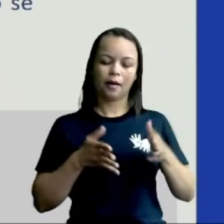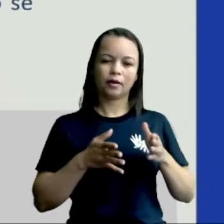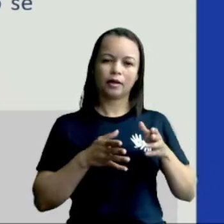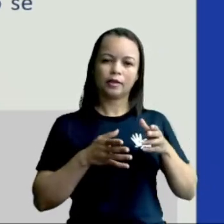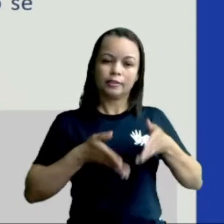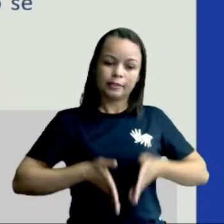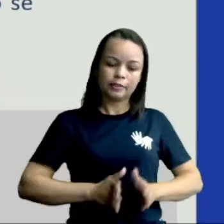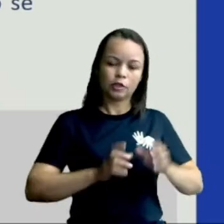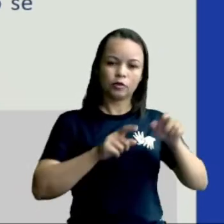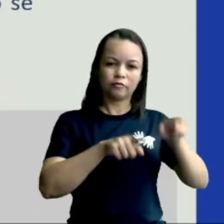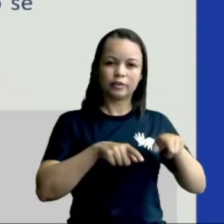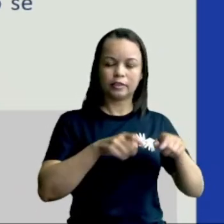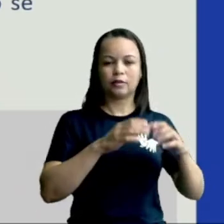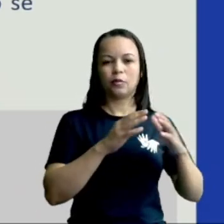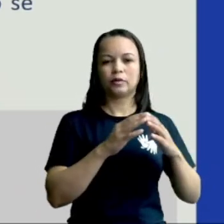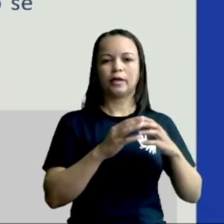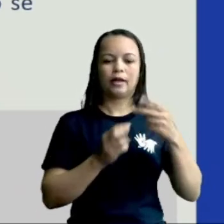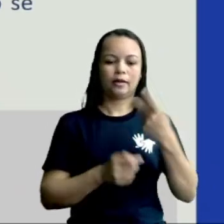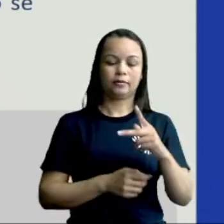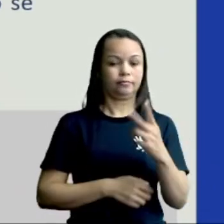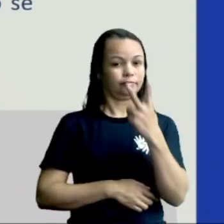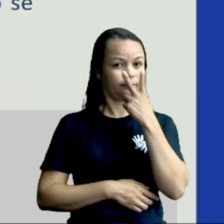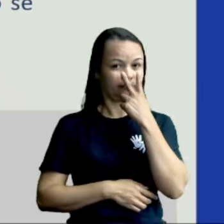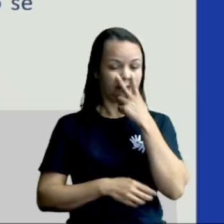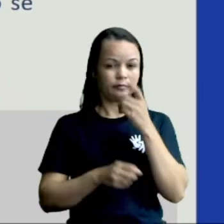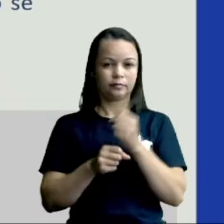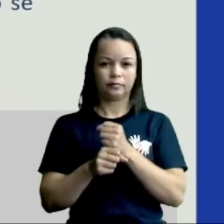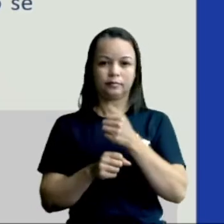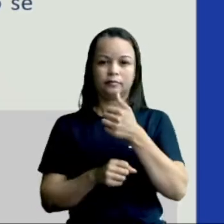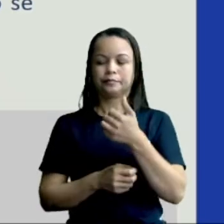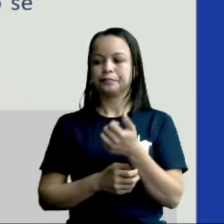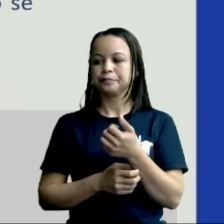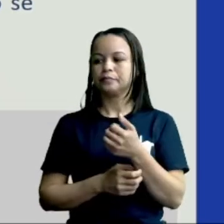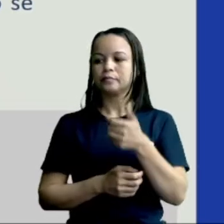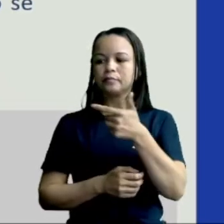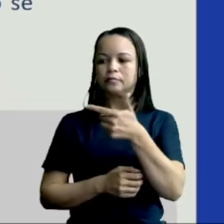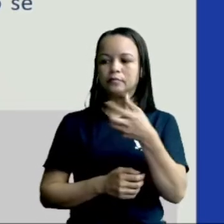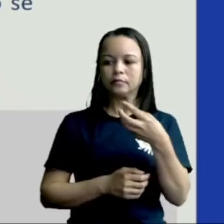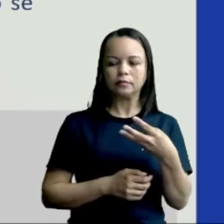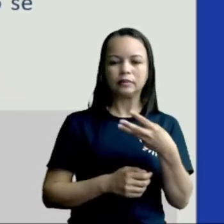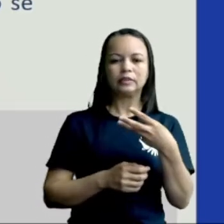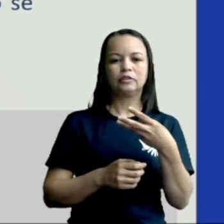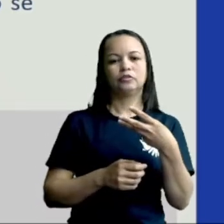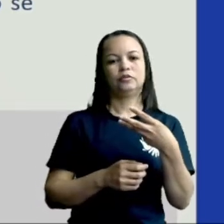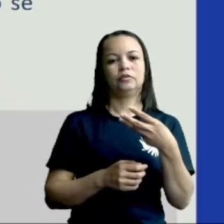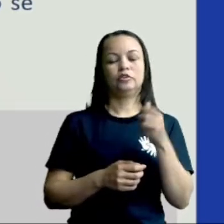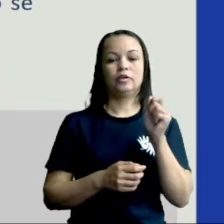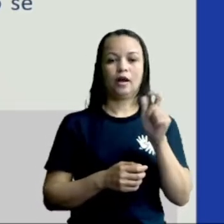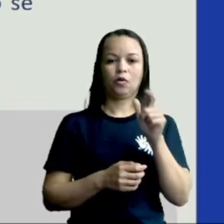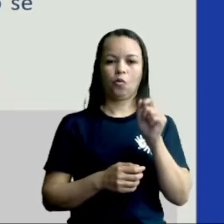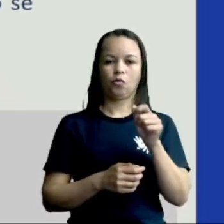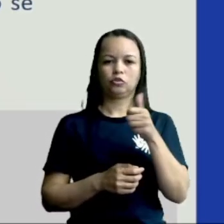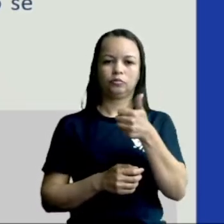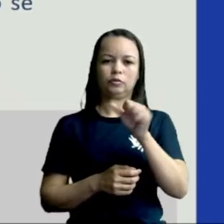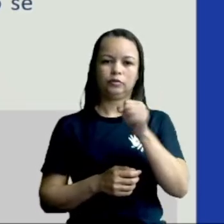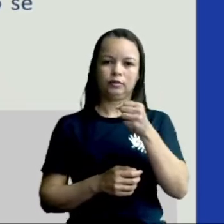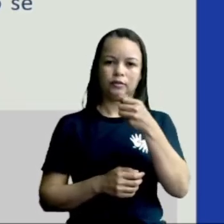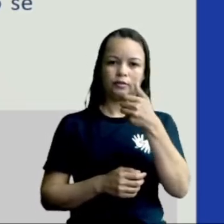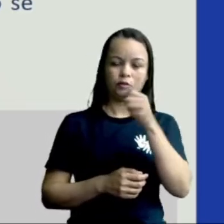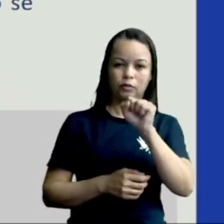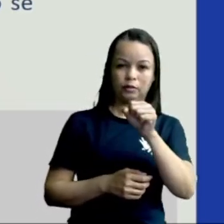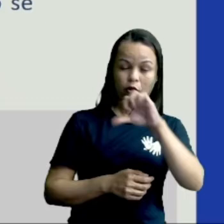Vitória de Santo Antão, aos 23 de agosto de 1892. Né? Então, ele era